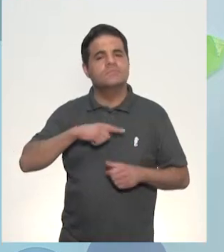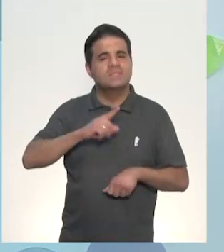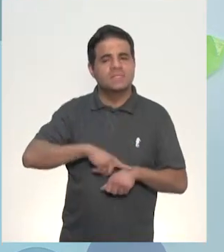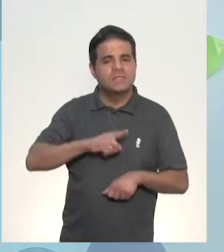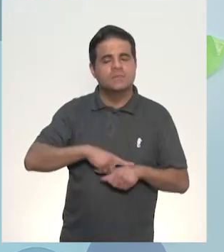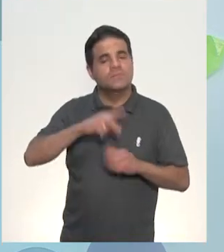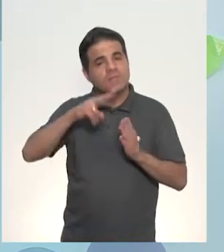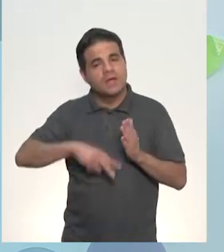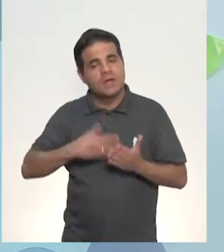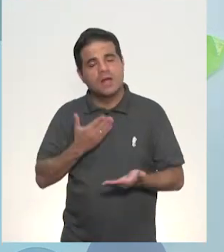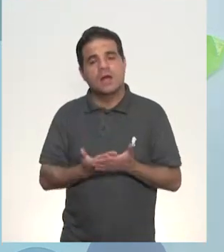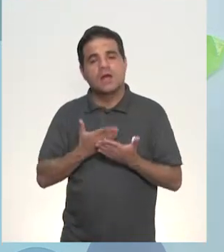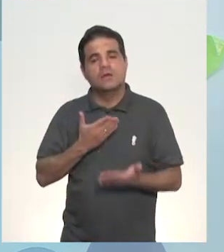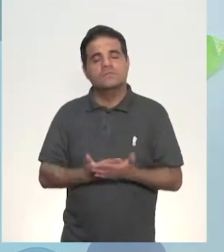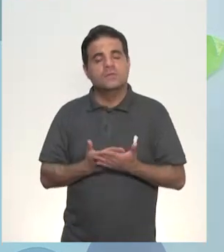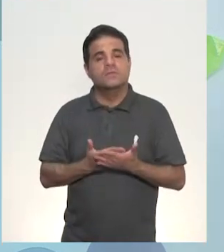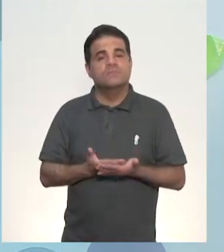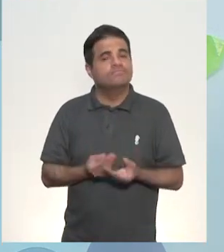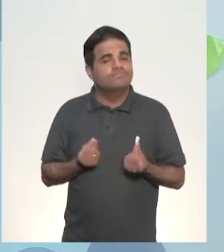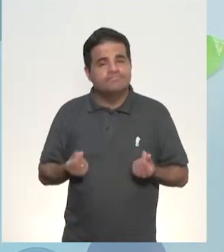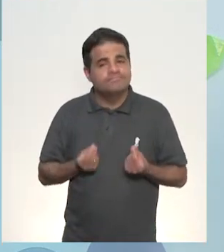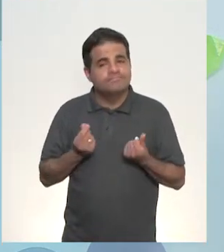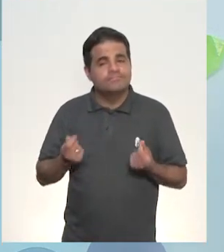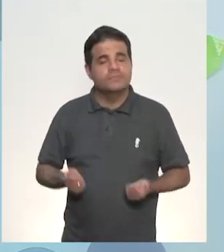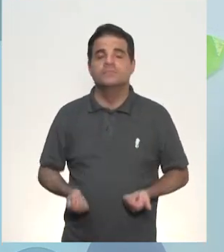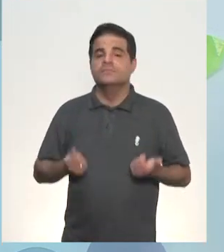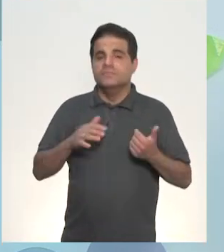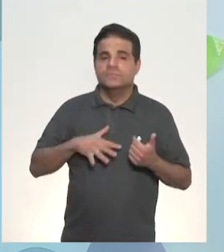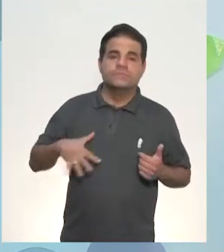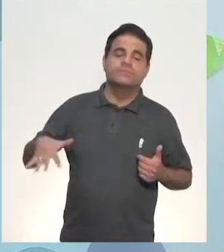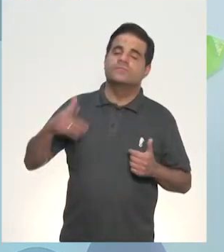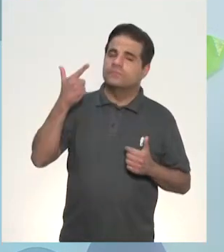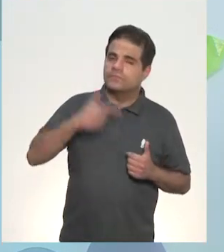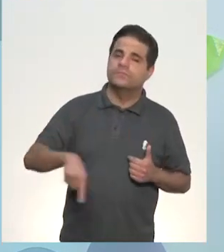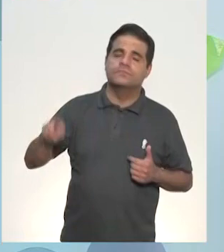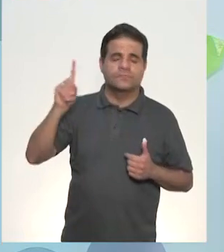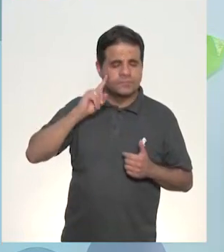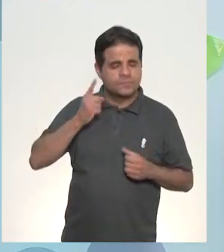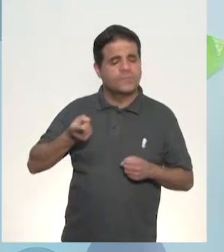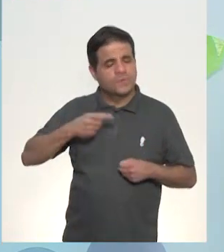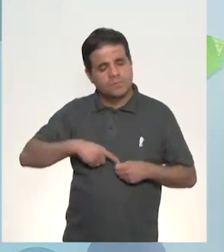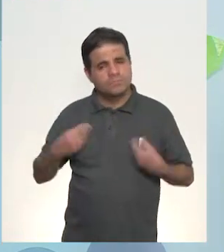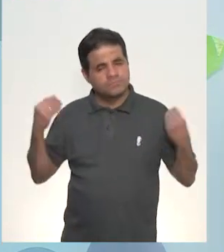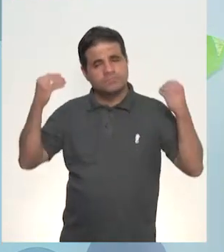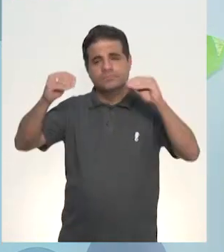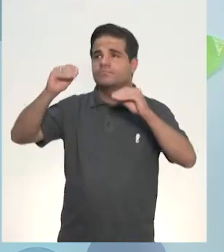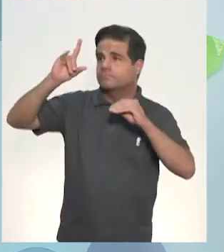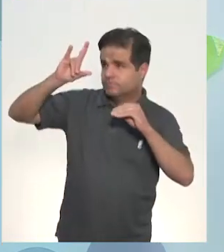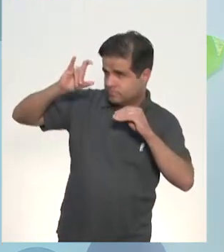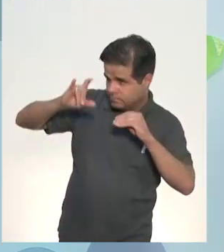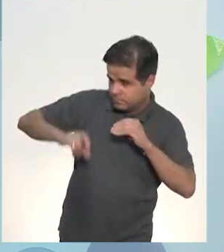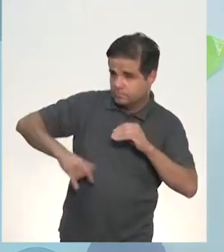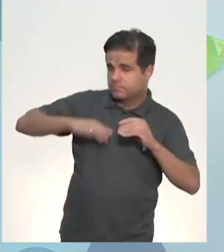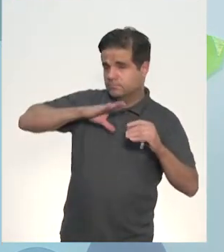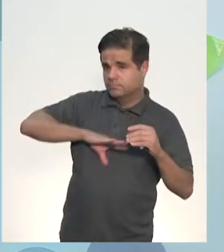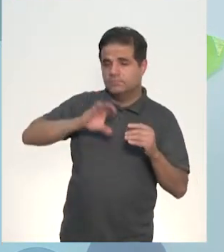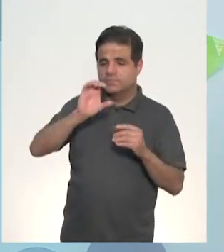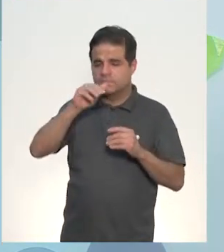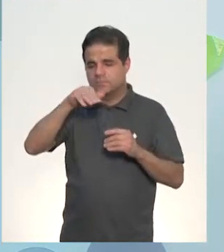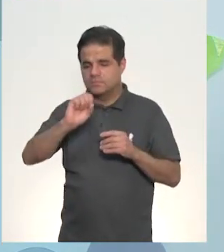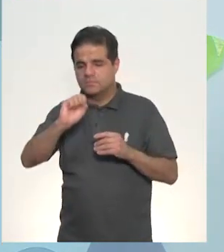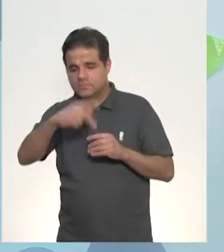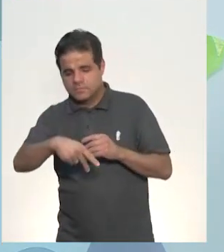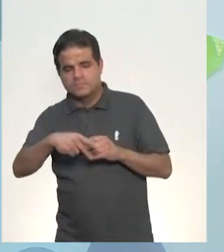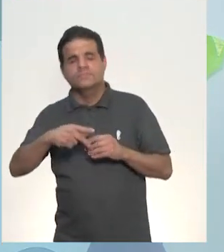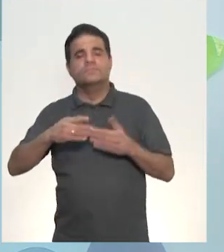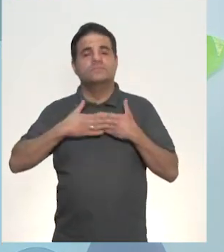aula. E a gente volta com outros textos, outros poemas, posta lá no Instagram, Língua Portuguesa,